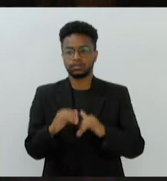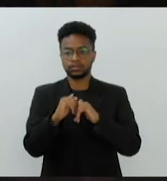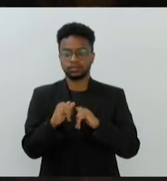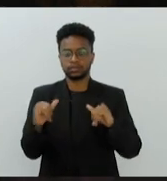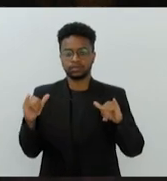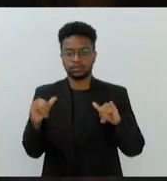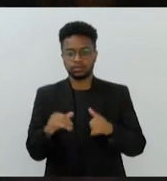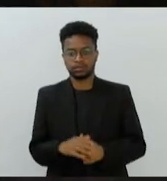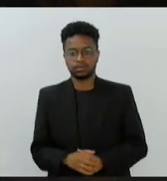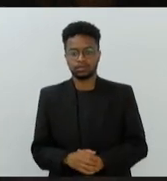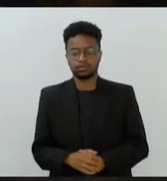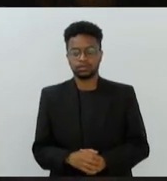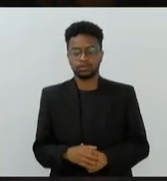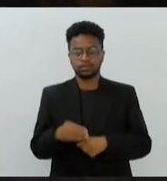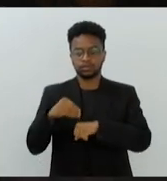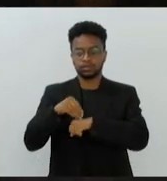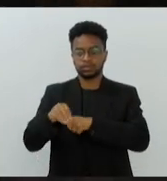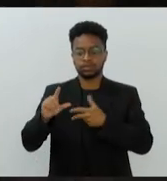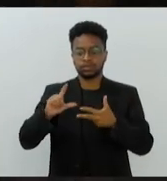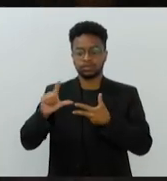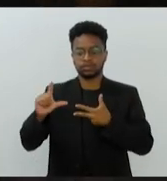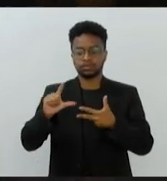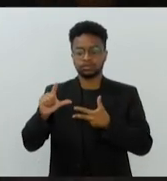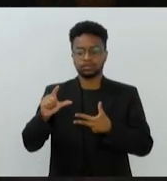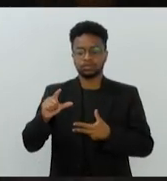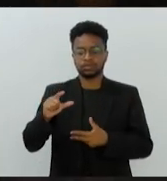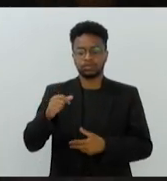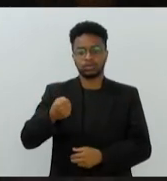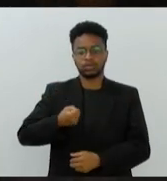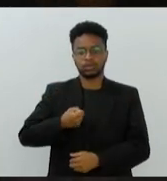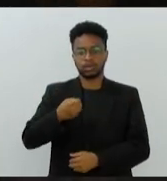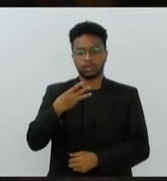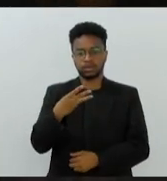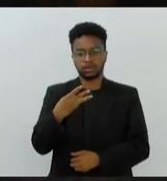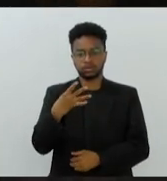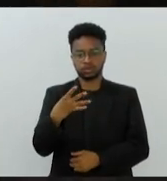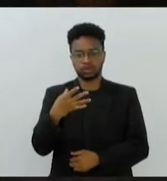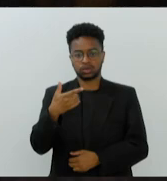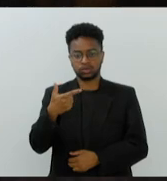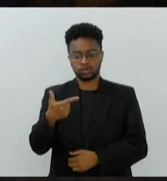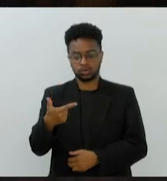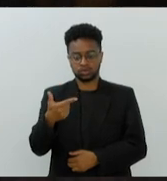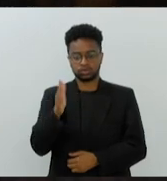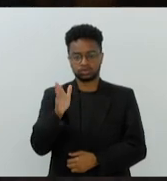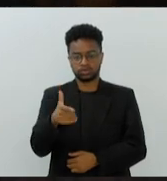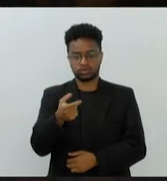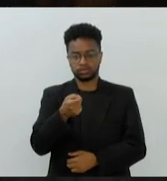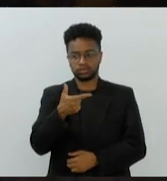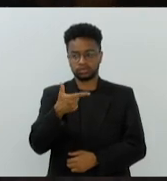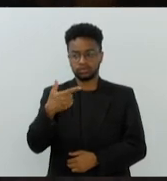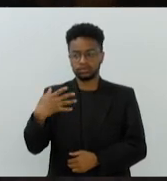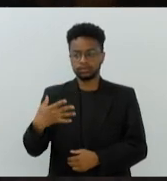Anuncio indicação legislativa número 342 de 2024,